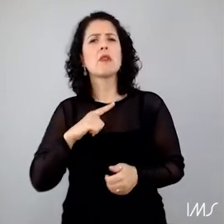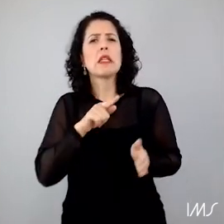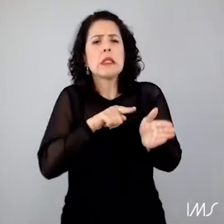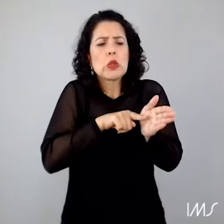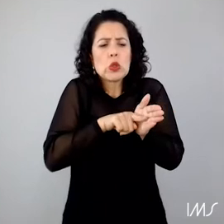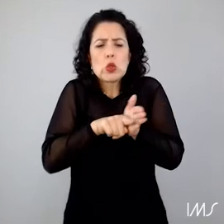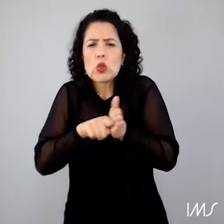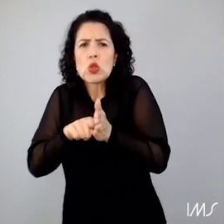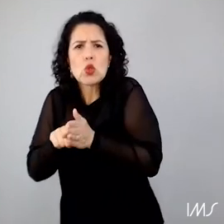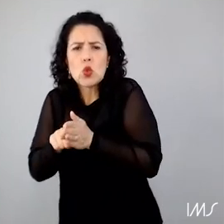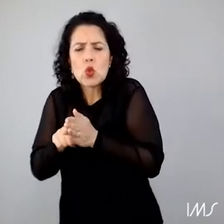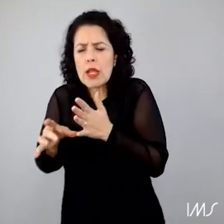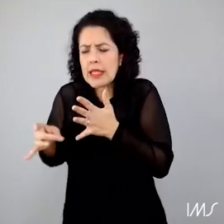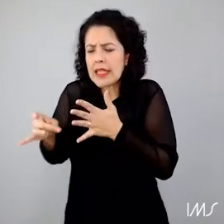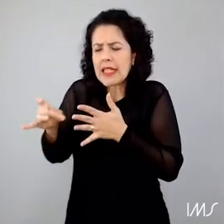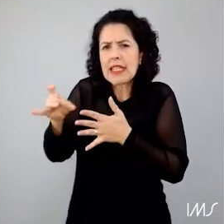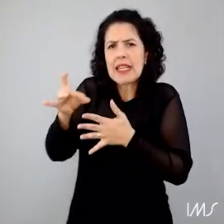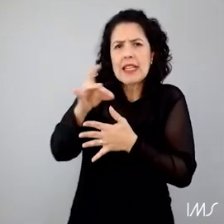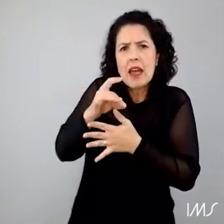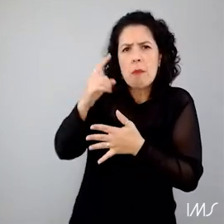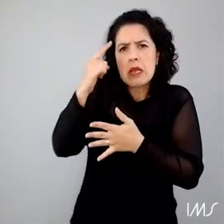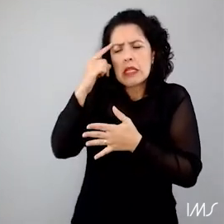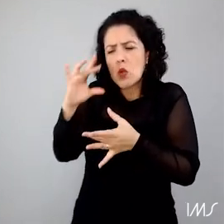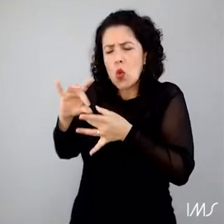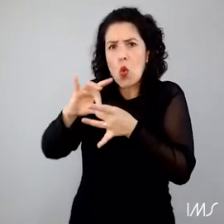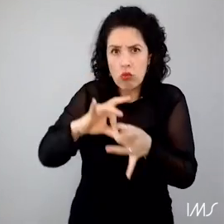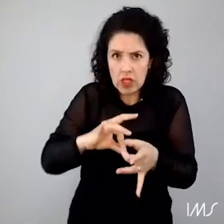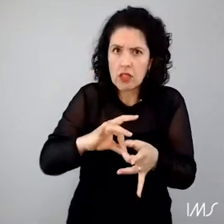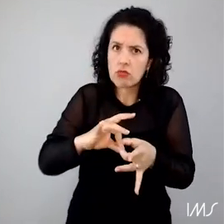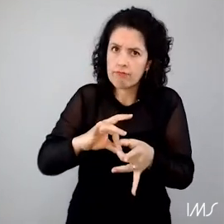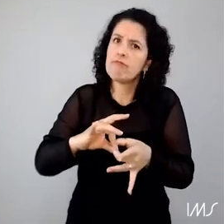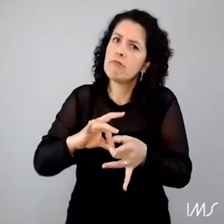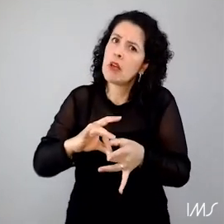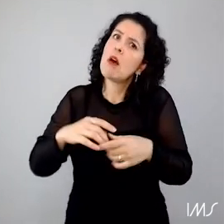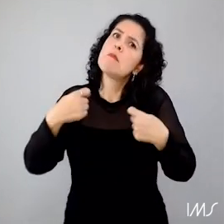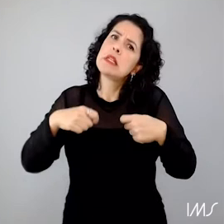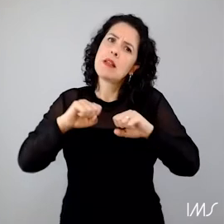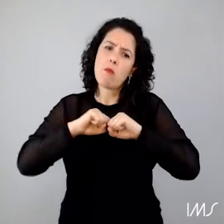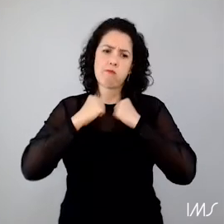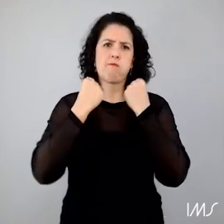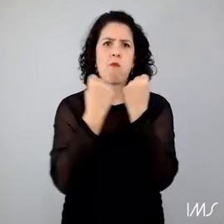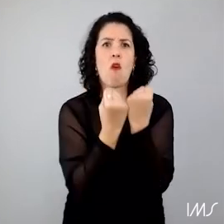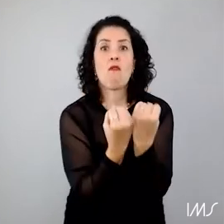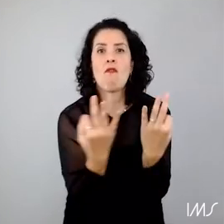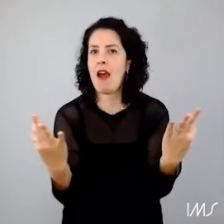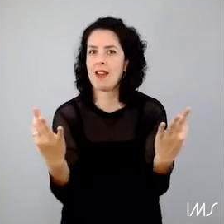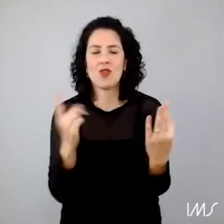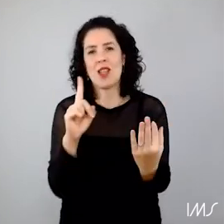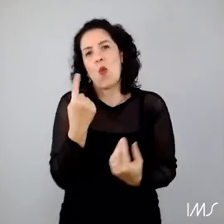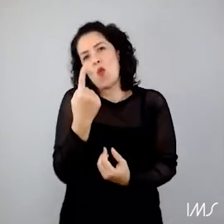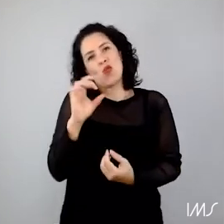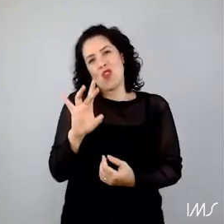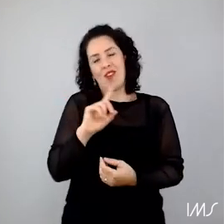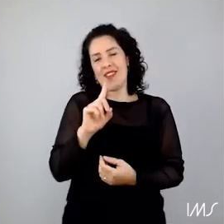um estudo detalhado sobre o contexto da época demandaria uma sucessão de simpósios e encontros, não é o caso